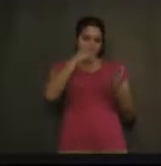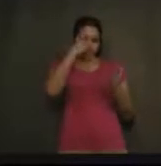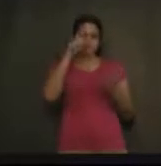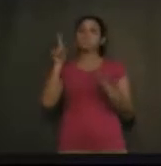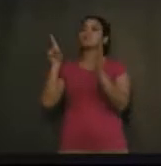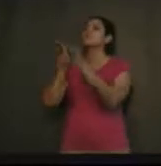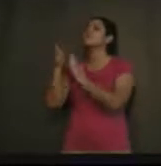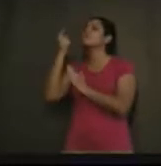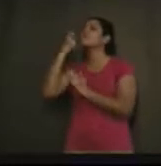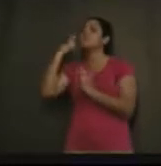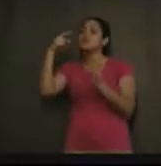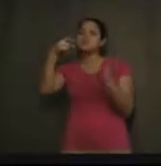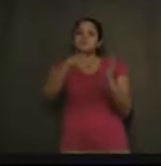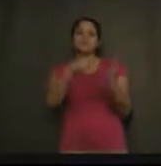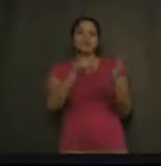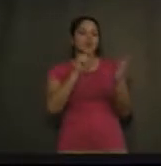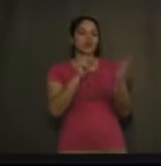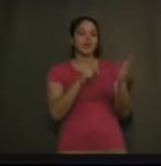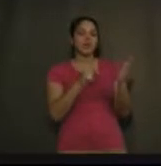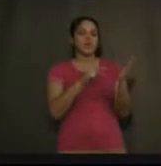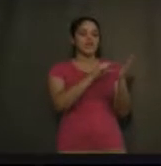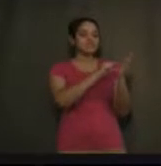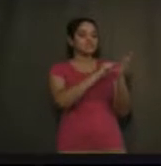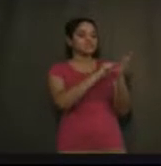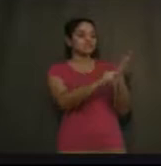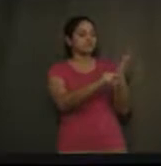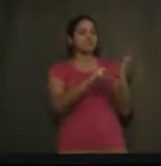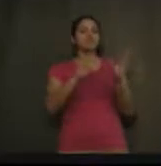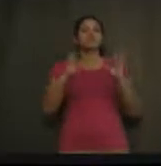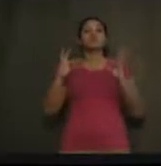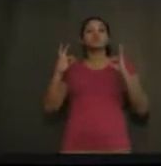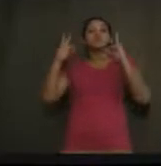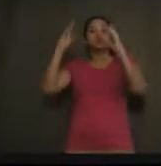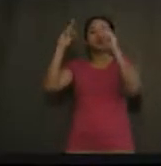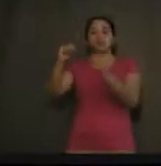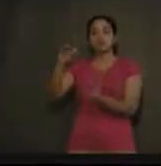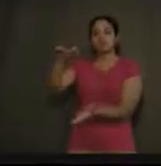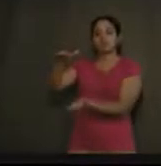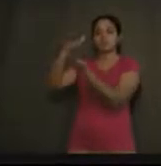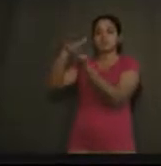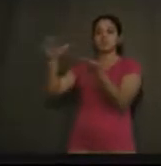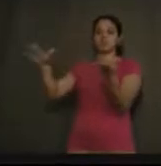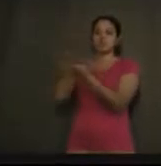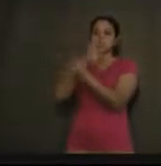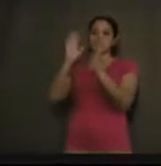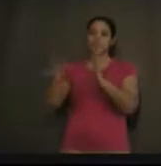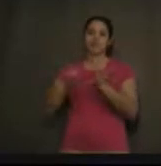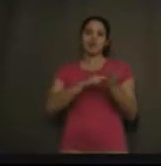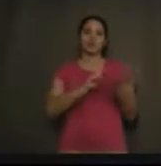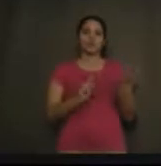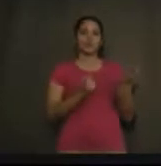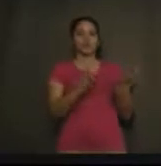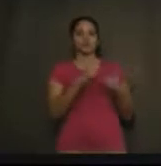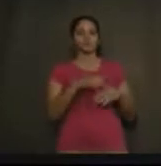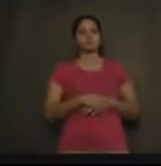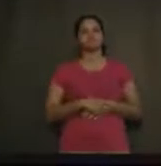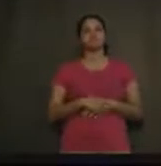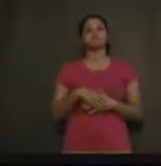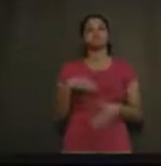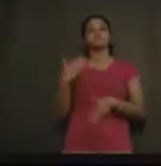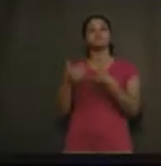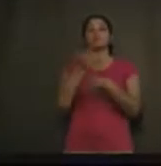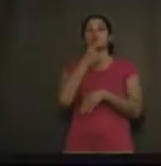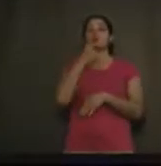edição completa destruída. O Poincaré ficou